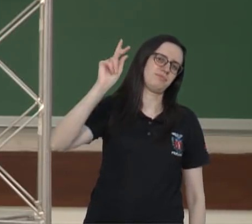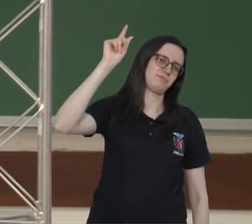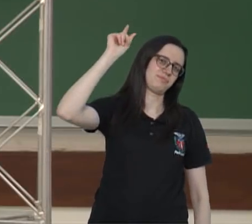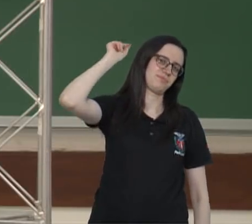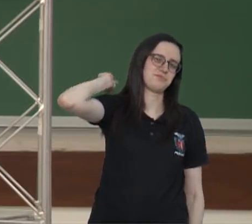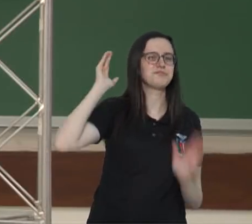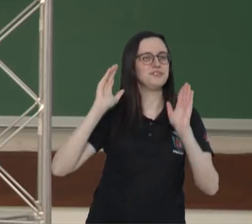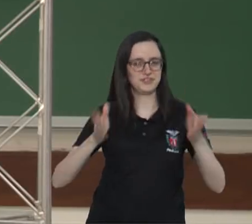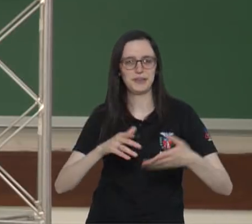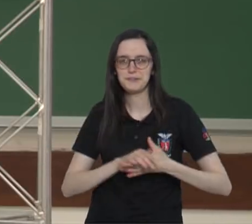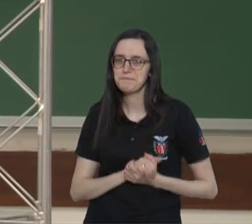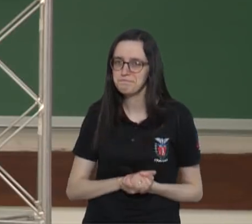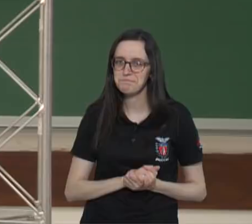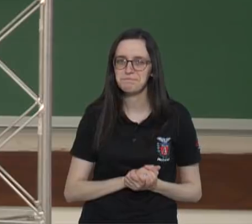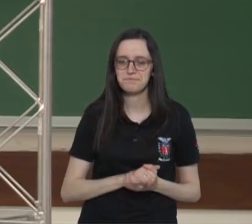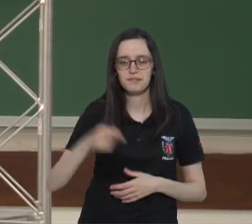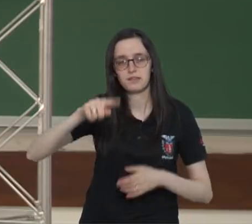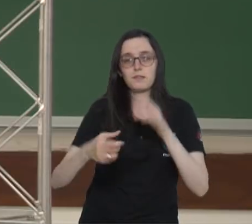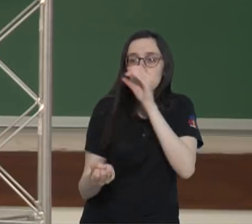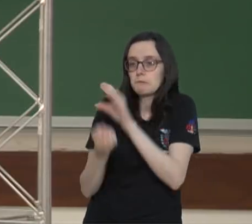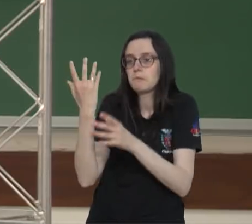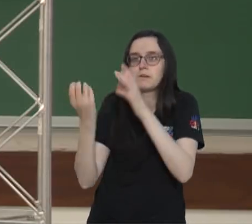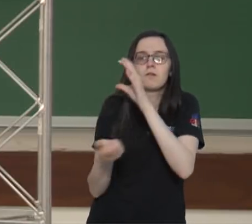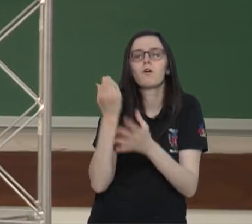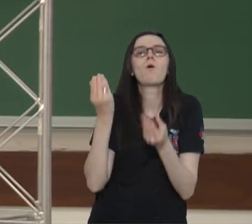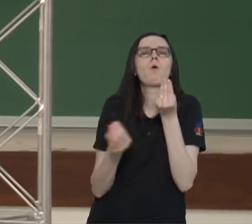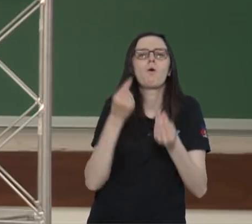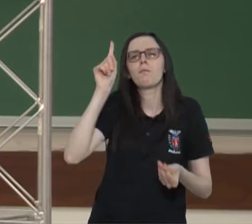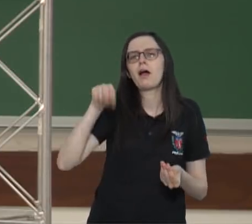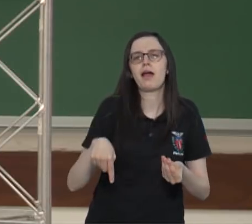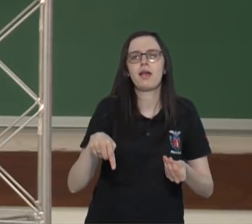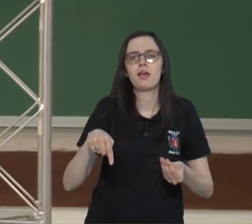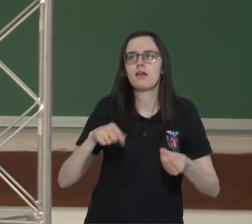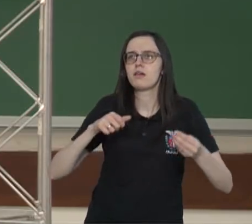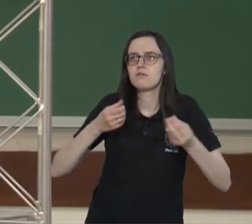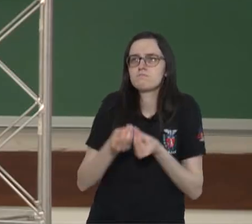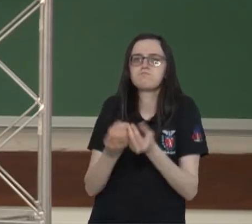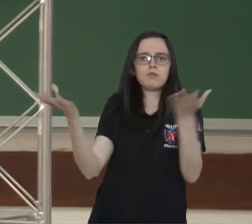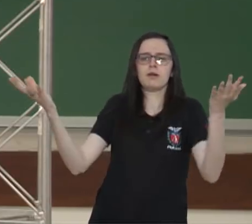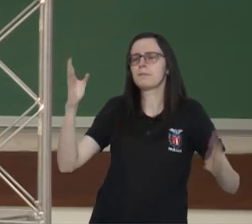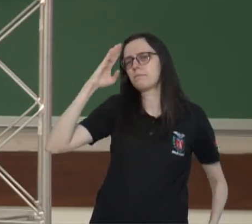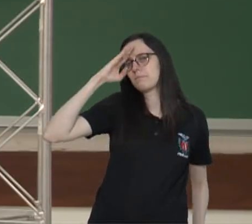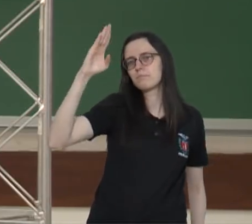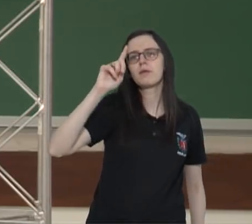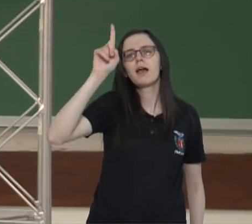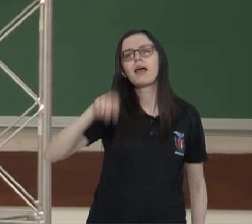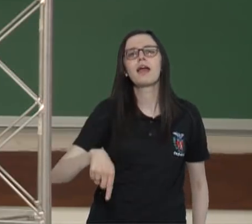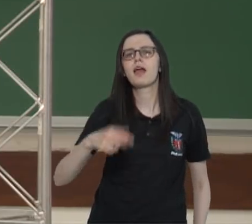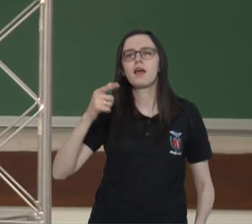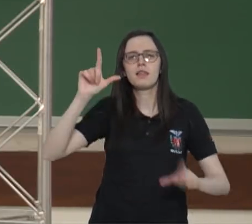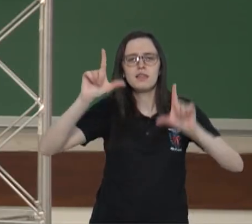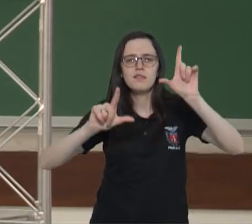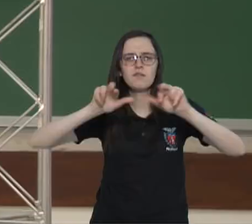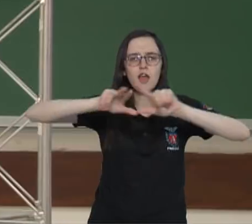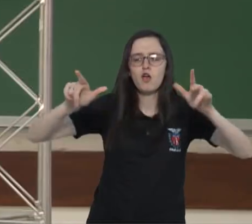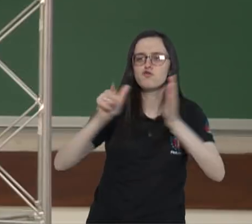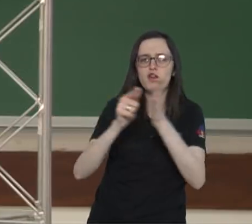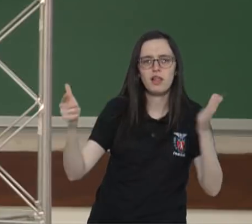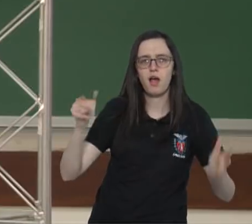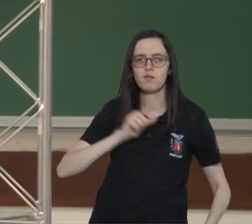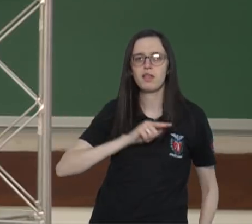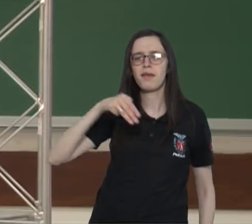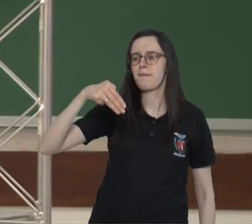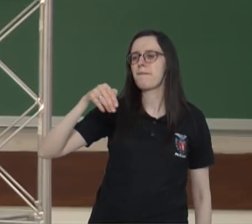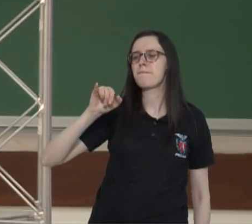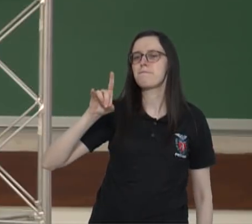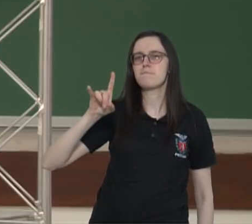já. Eles surgiram com os meios de circulação, principalmente meios de mídia, né, ou seja, jornais.